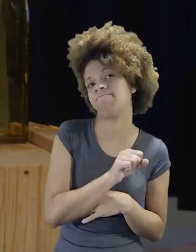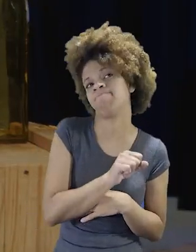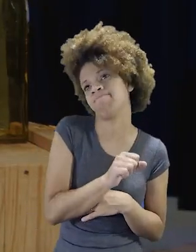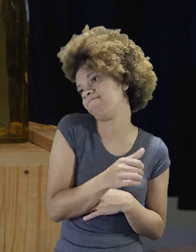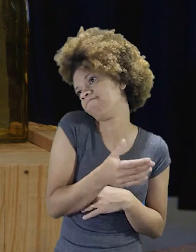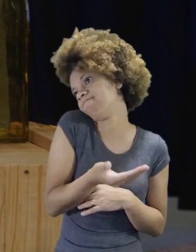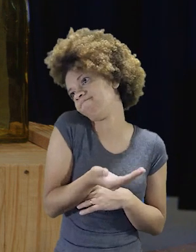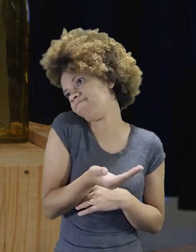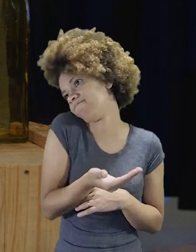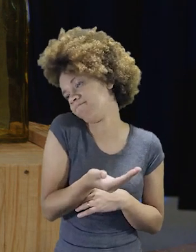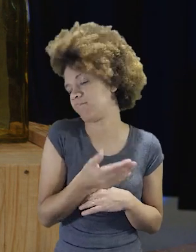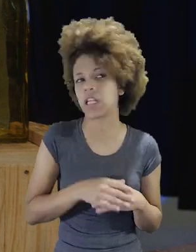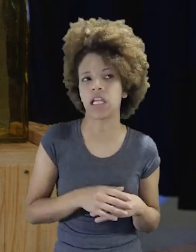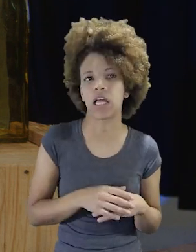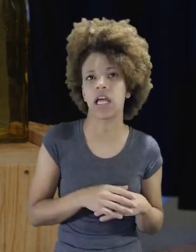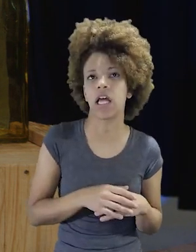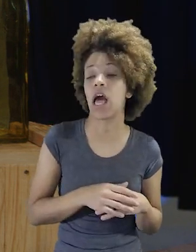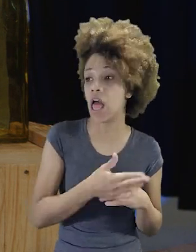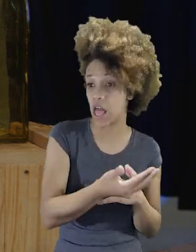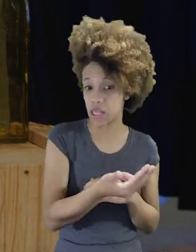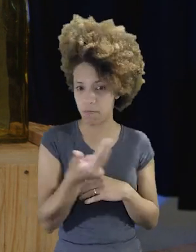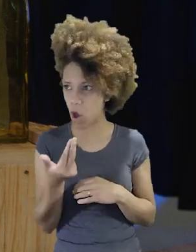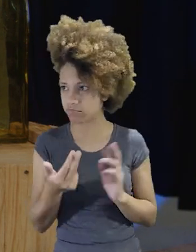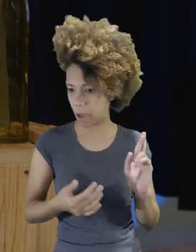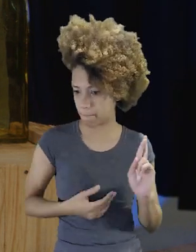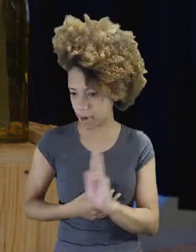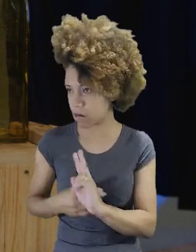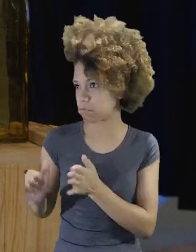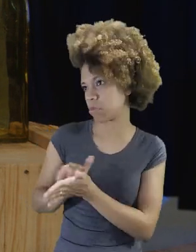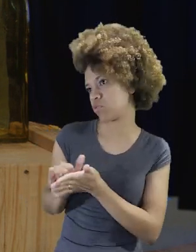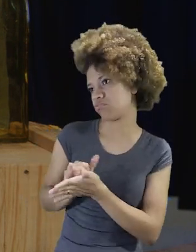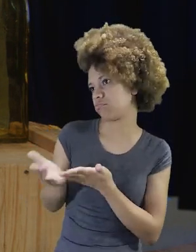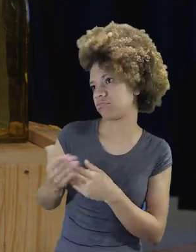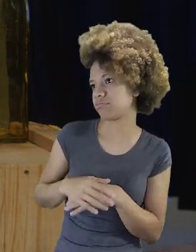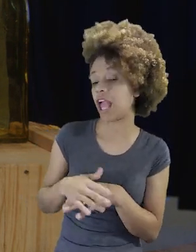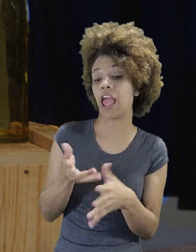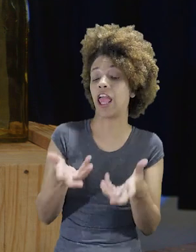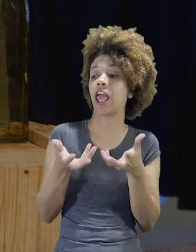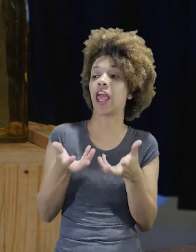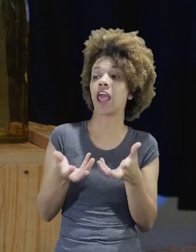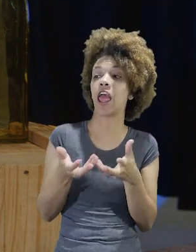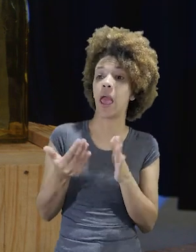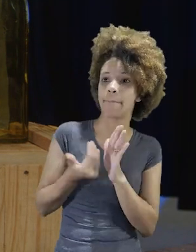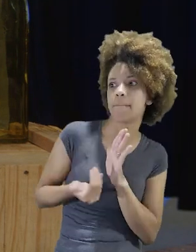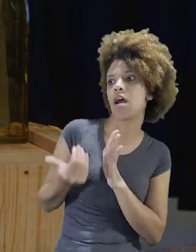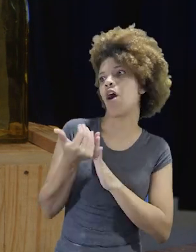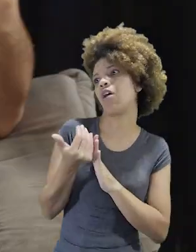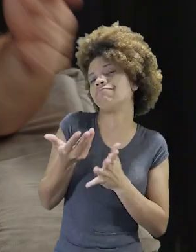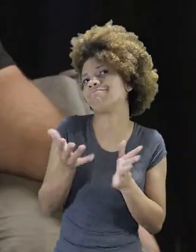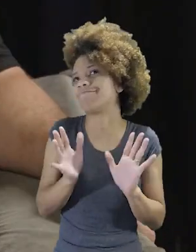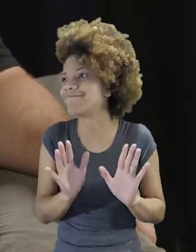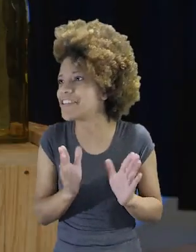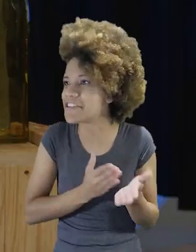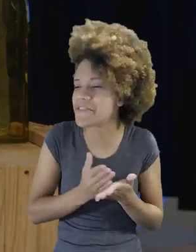é da da resposta uma hora né e quer ser